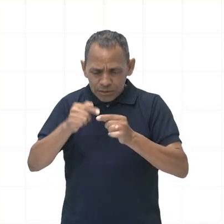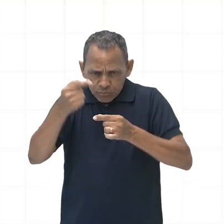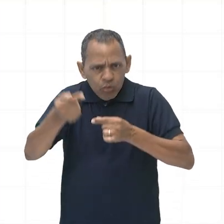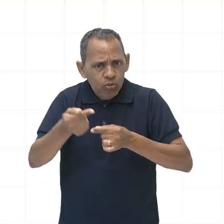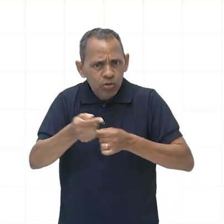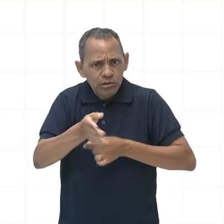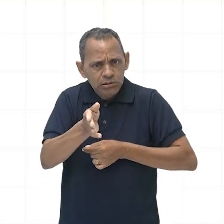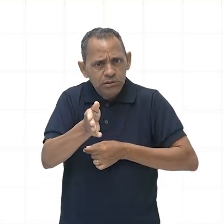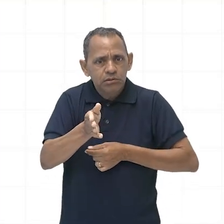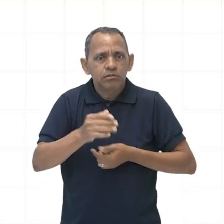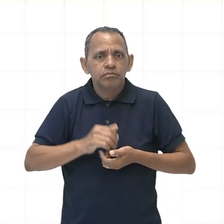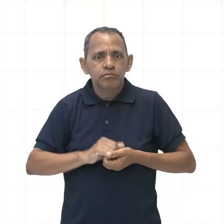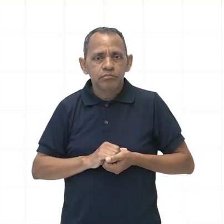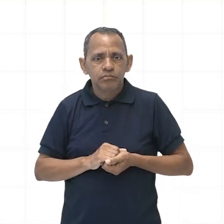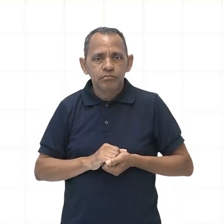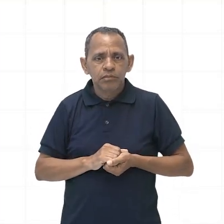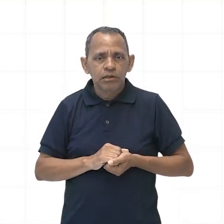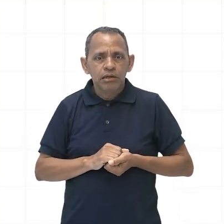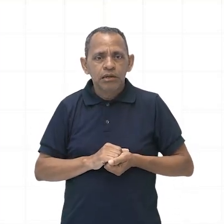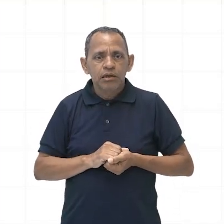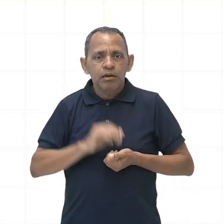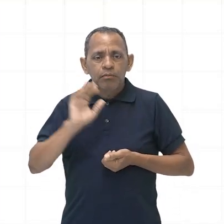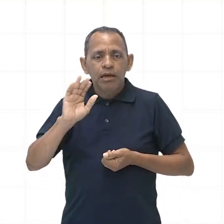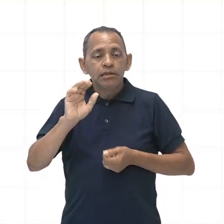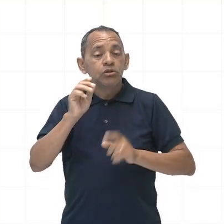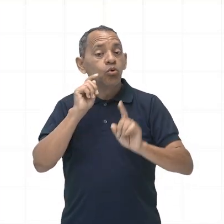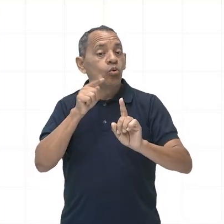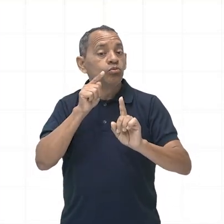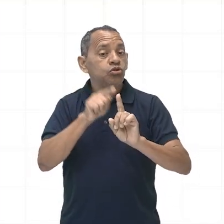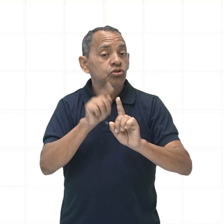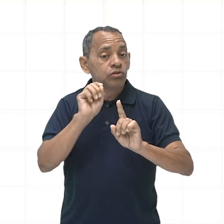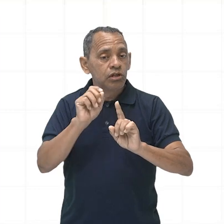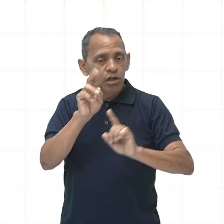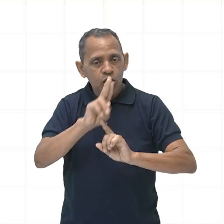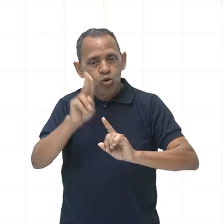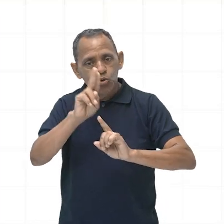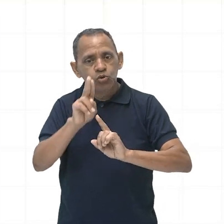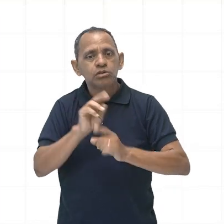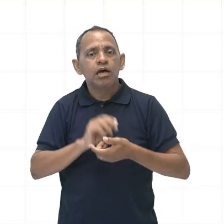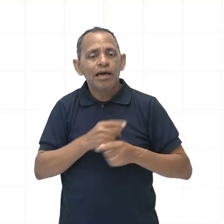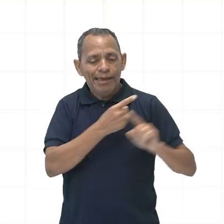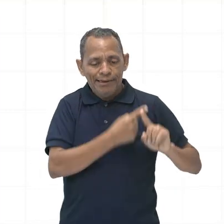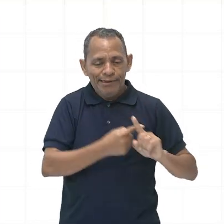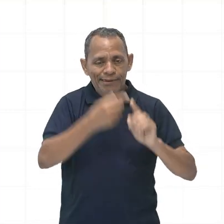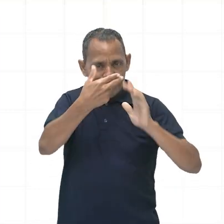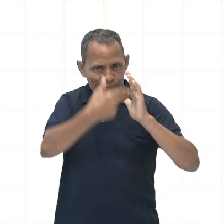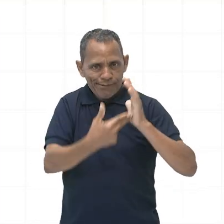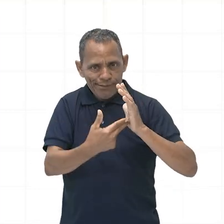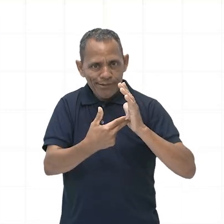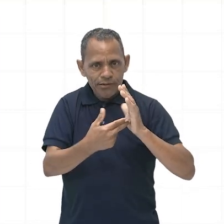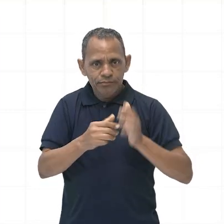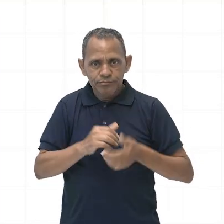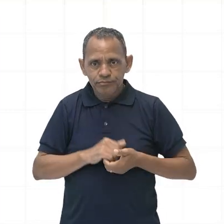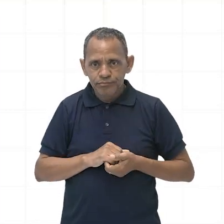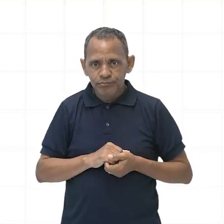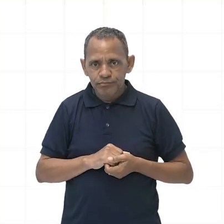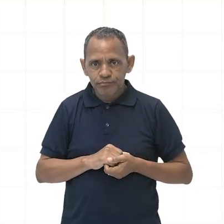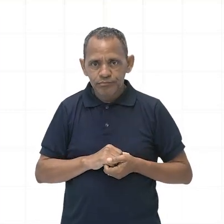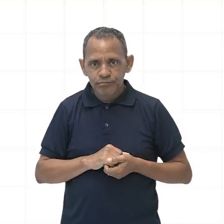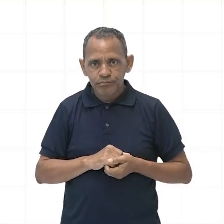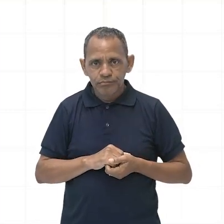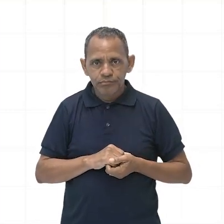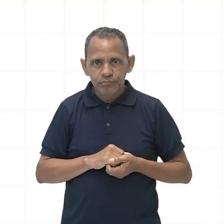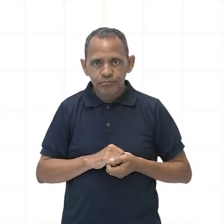depois, mas a intenção aqui é aplicar a propriedade. Então, aqui está aplicada a propriedade,